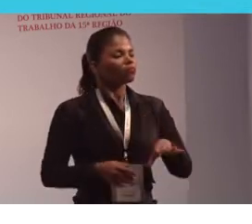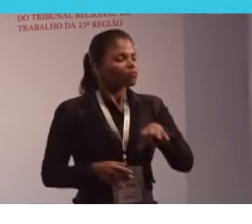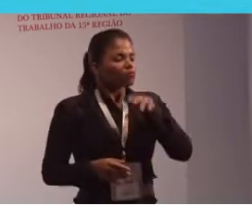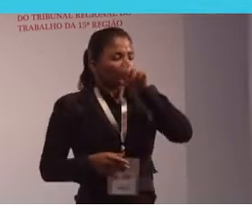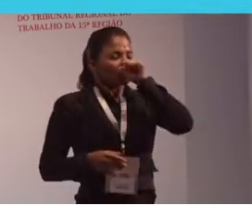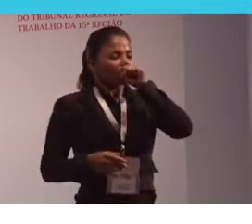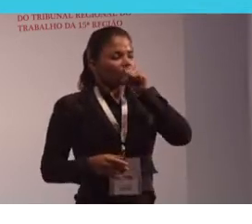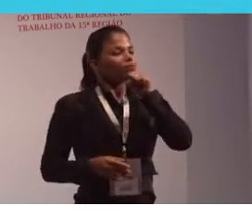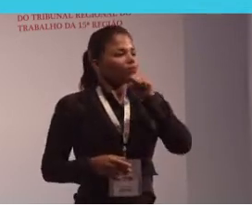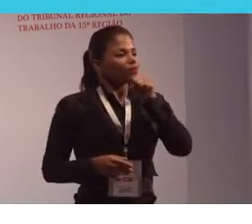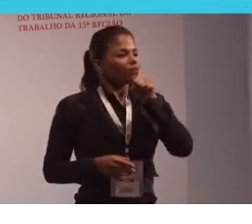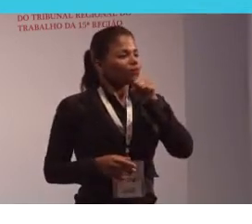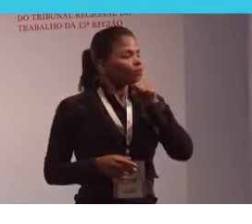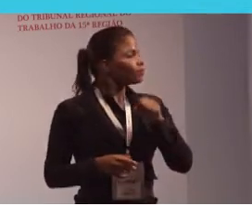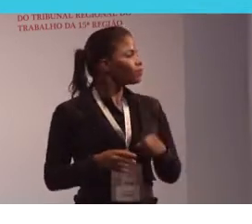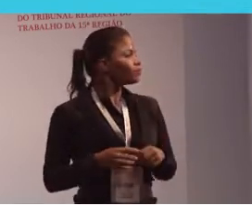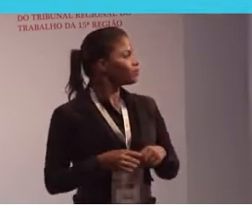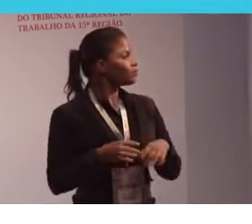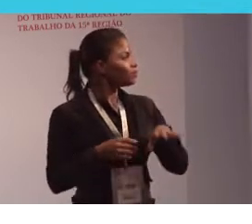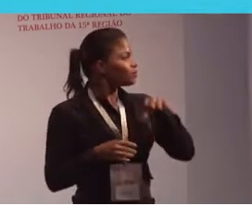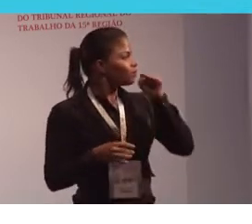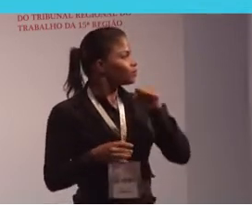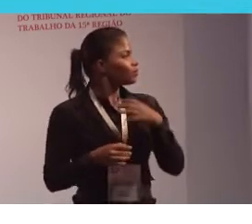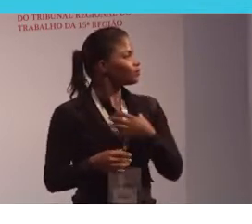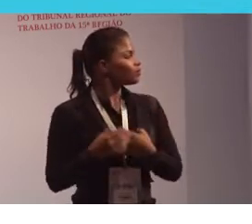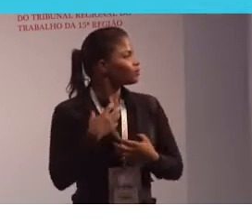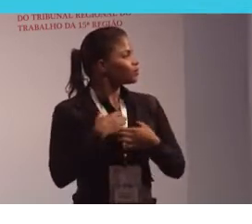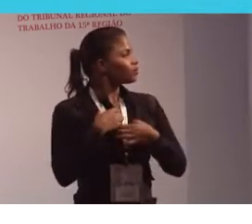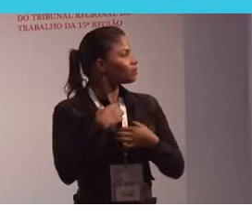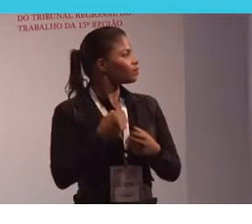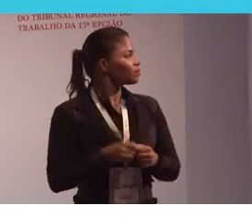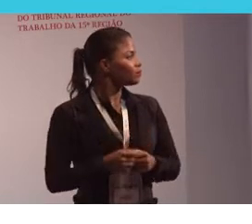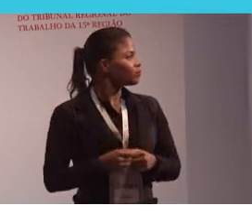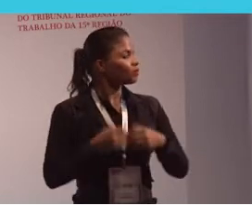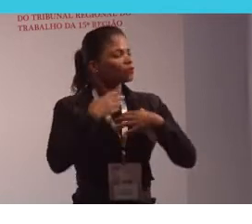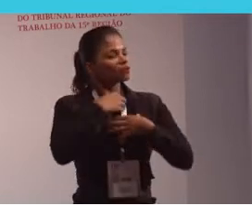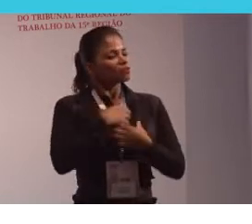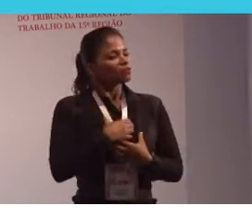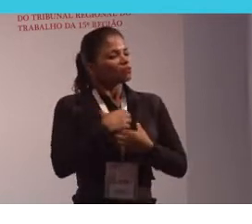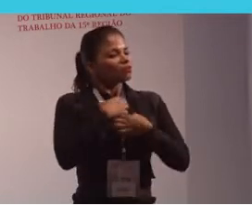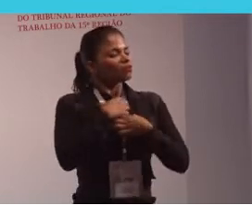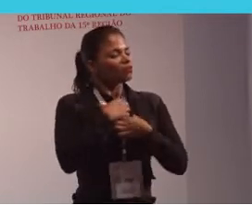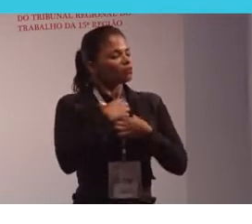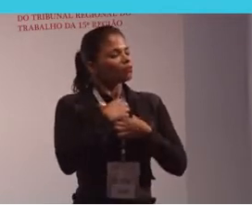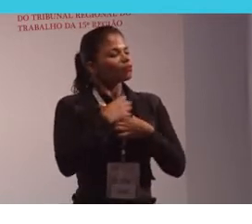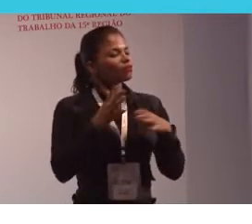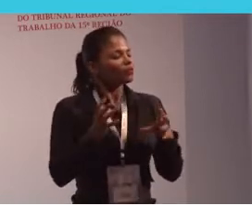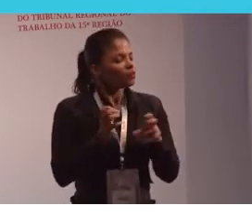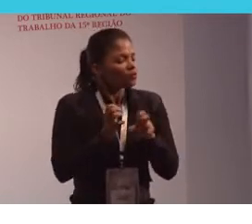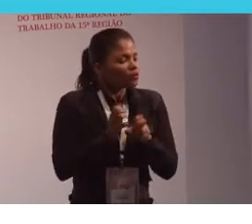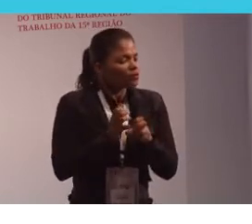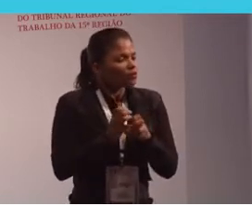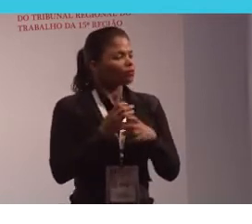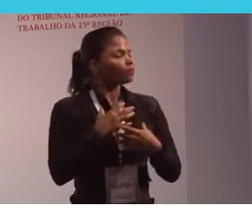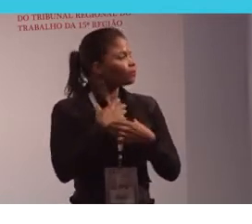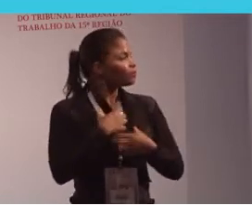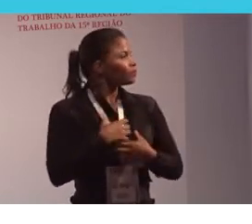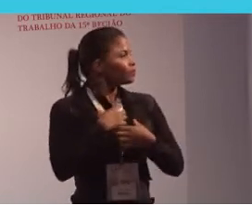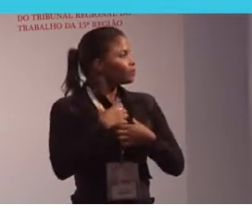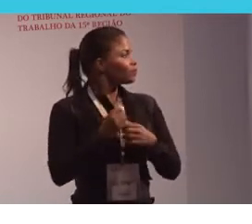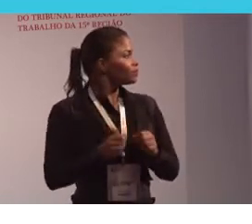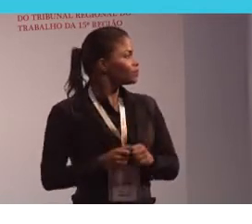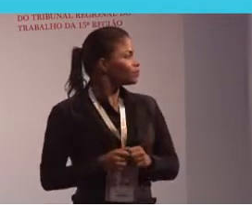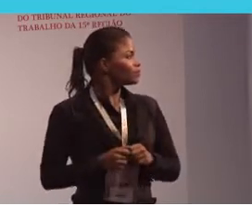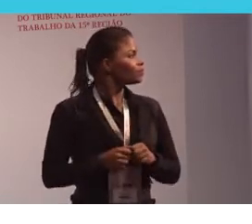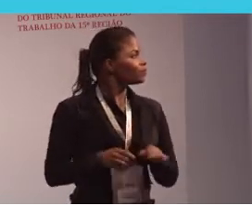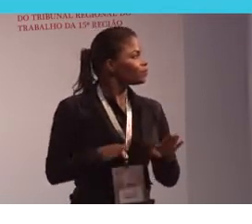respiratório, para tecidos, para danos diretos, né, para os tecidos, principalmente inflamações, fibroses e talvez